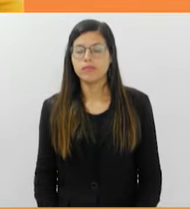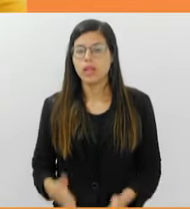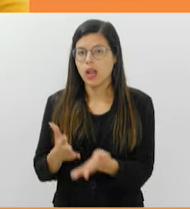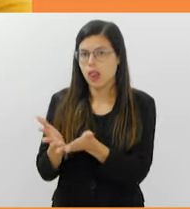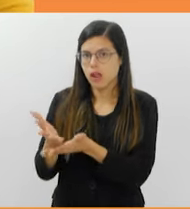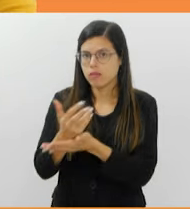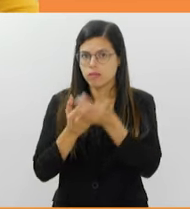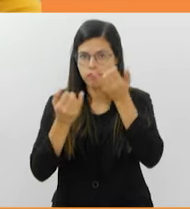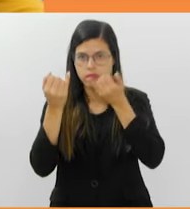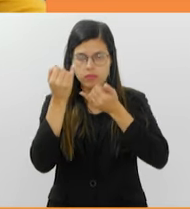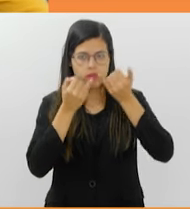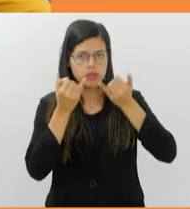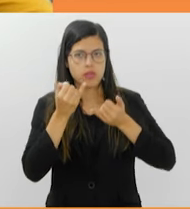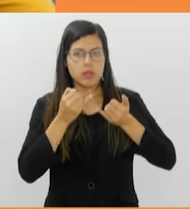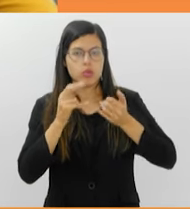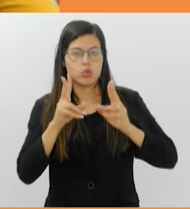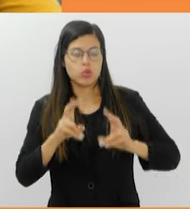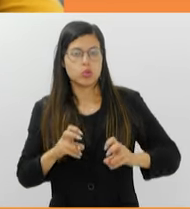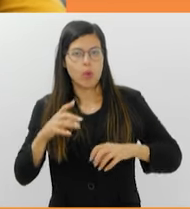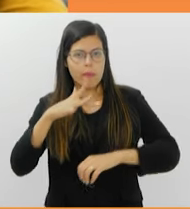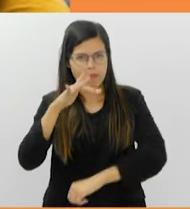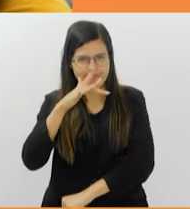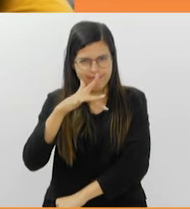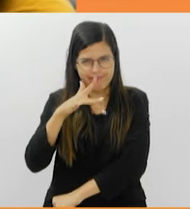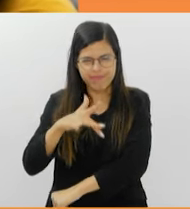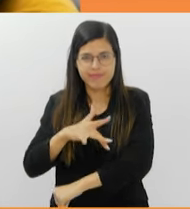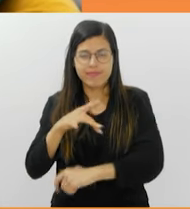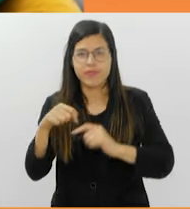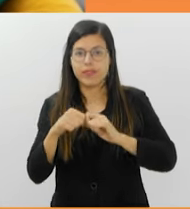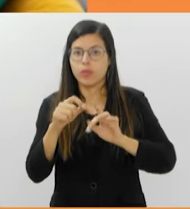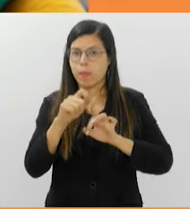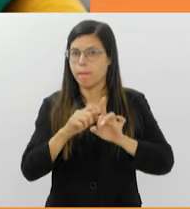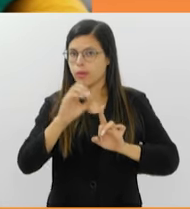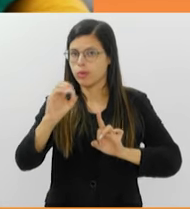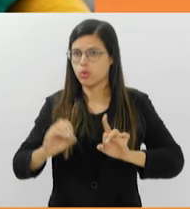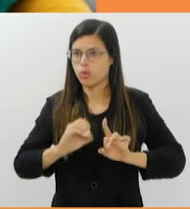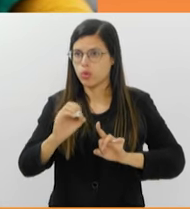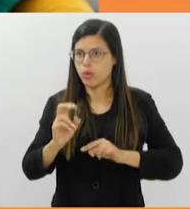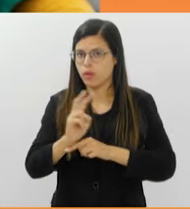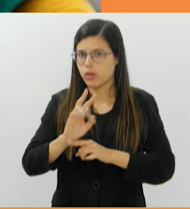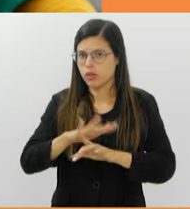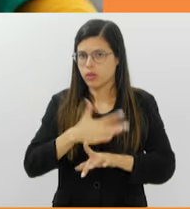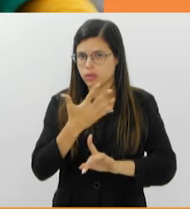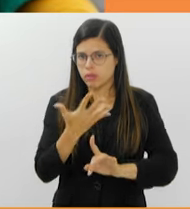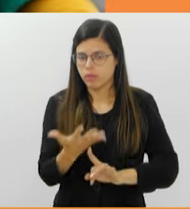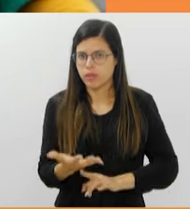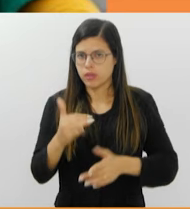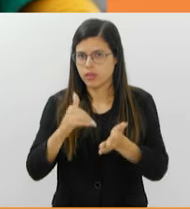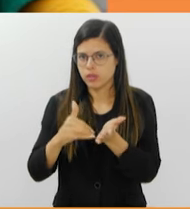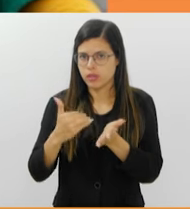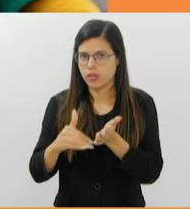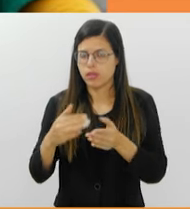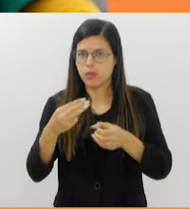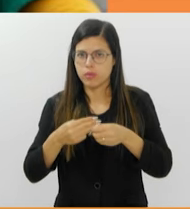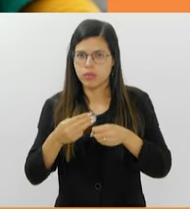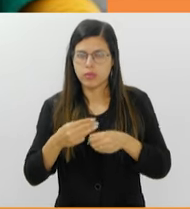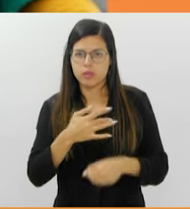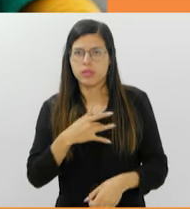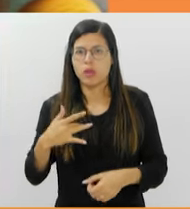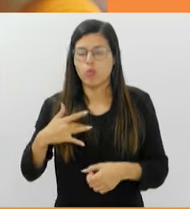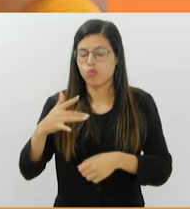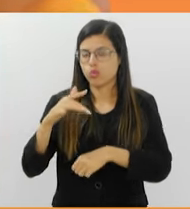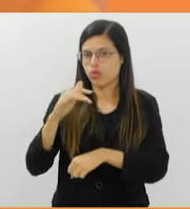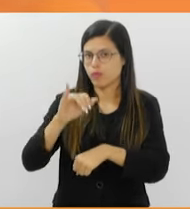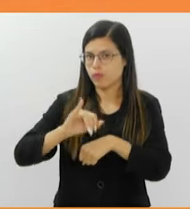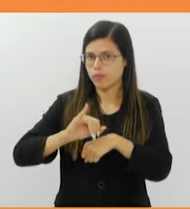Levantamento rápido de índices para Aedes aegypti realizado neste mês de outubro pela Vigilância Ambiental da Secretaria Municipal de Saúde de Volta